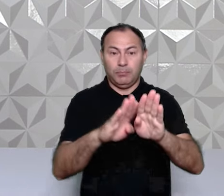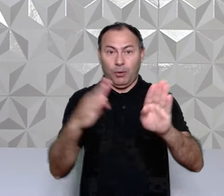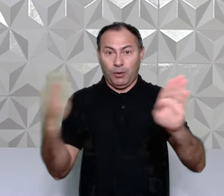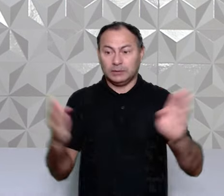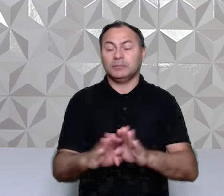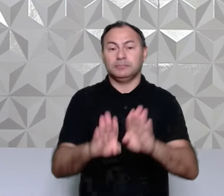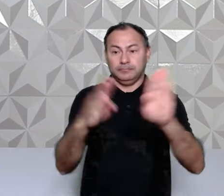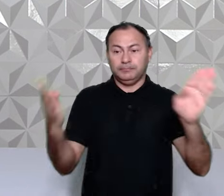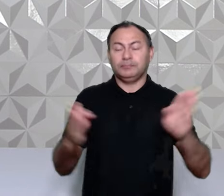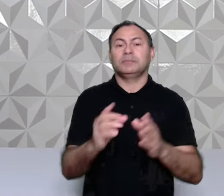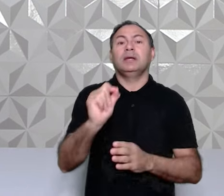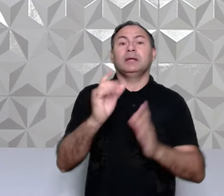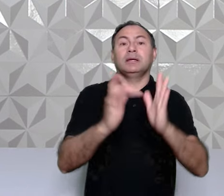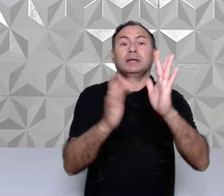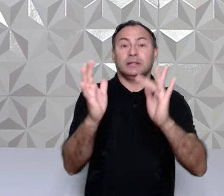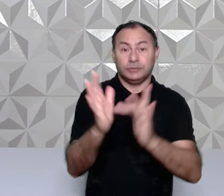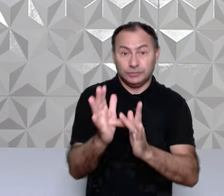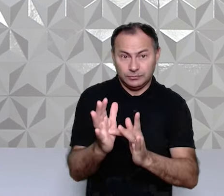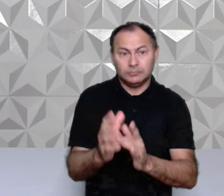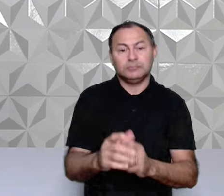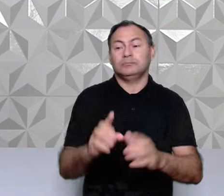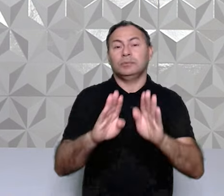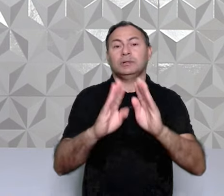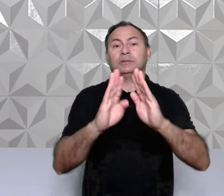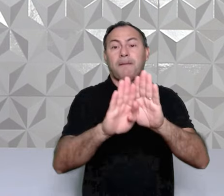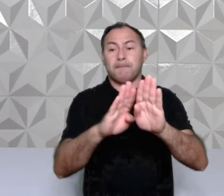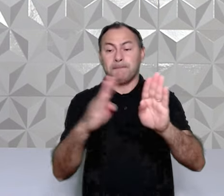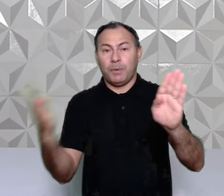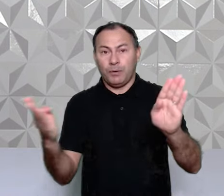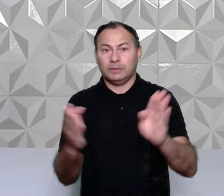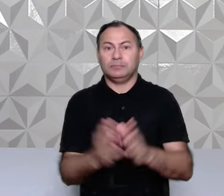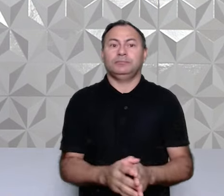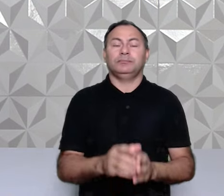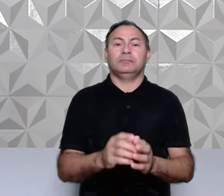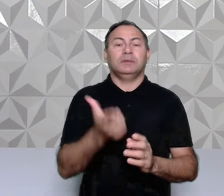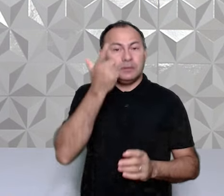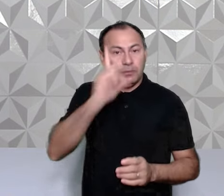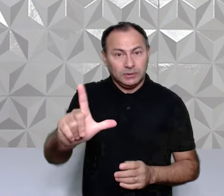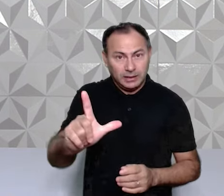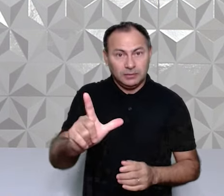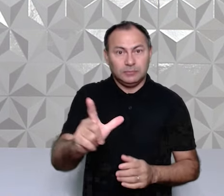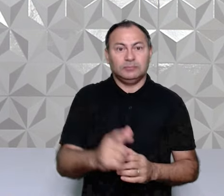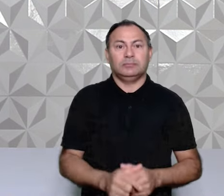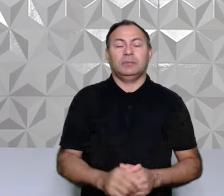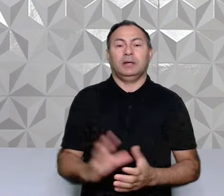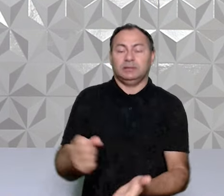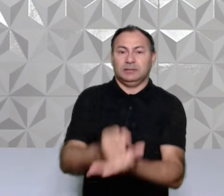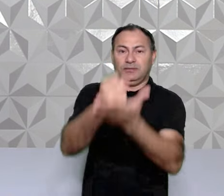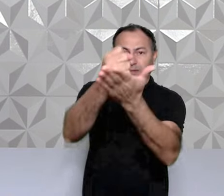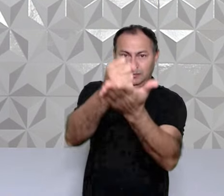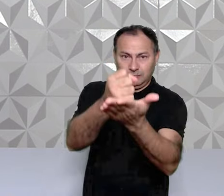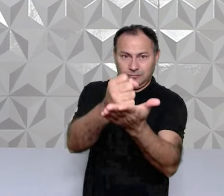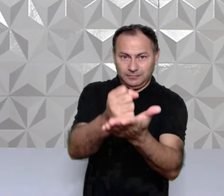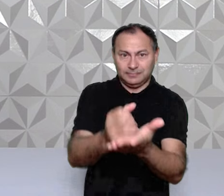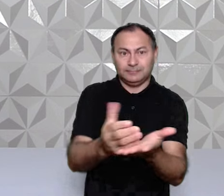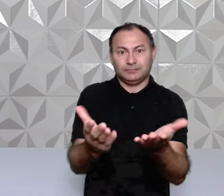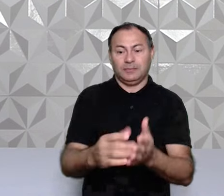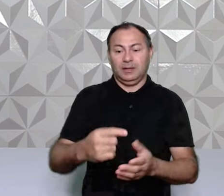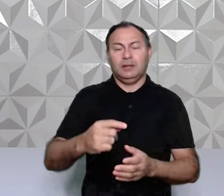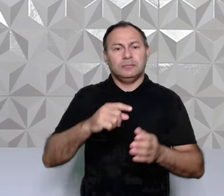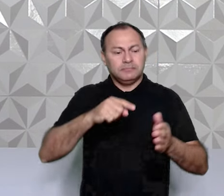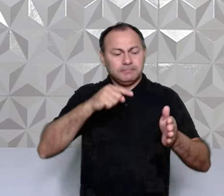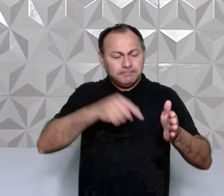porta. Essa porta é Cristo. Por essa porta se alcança a salvação,